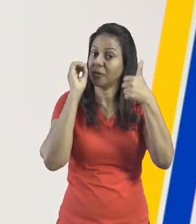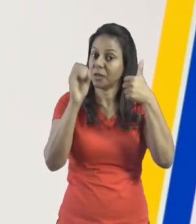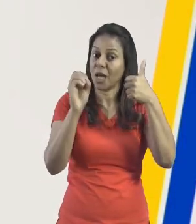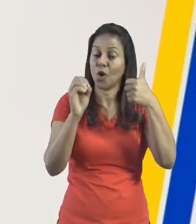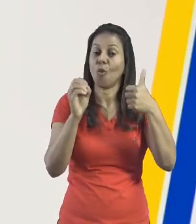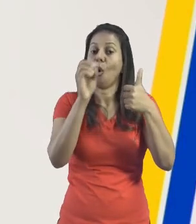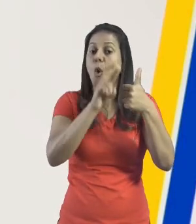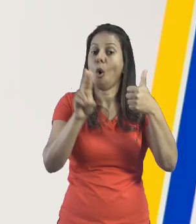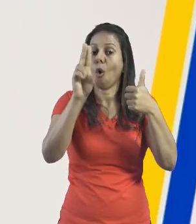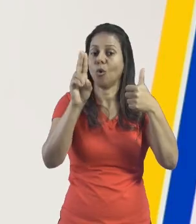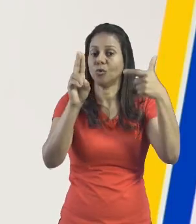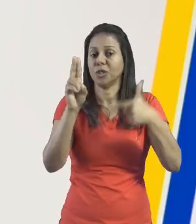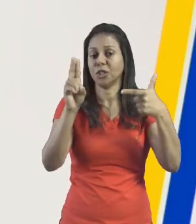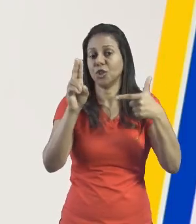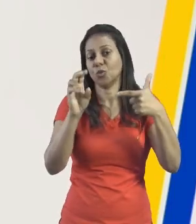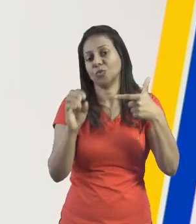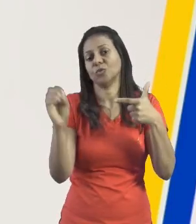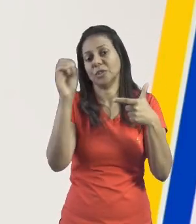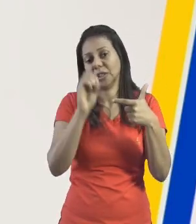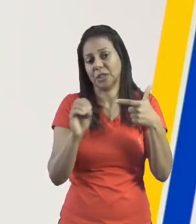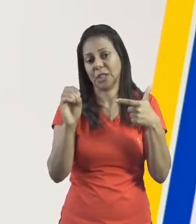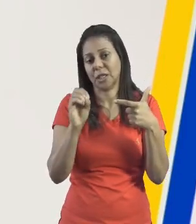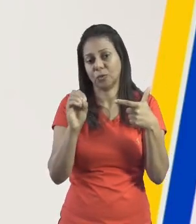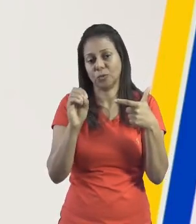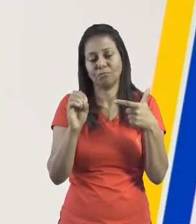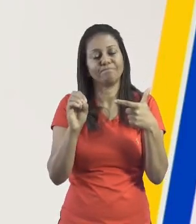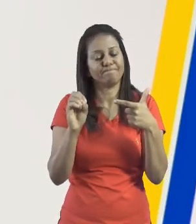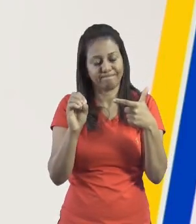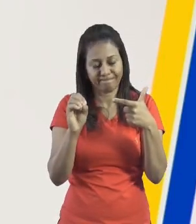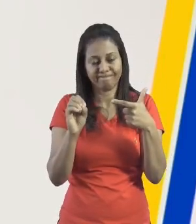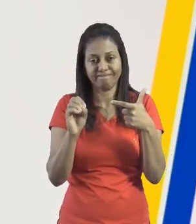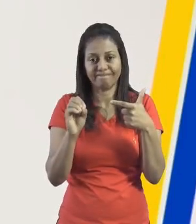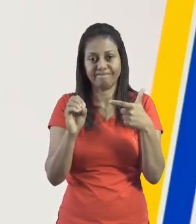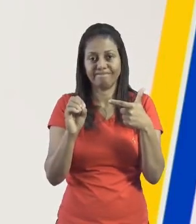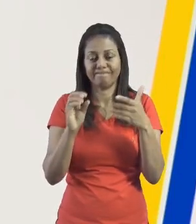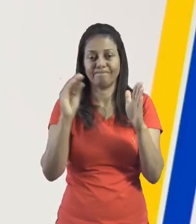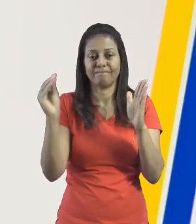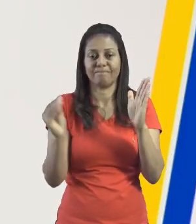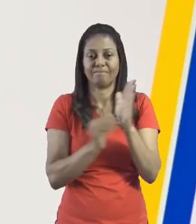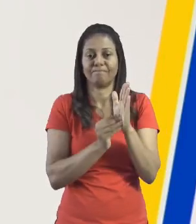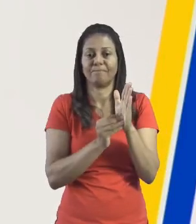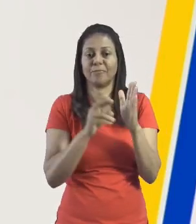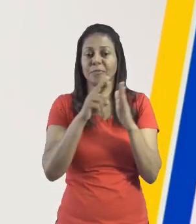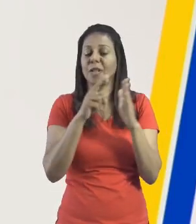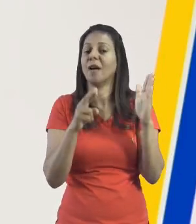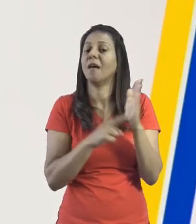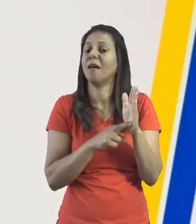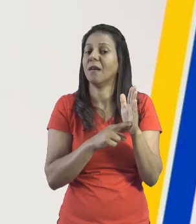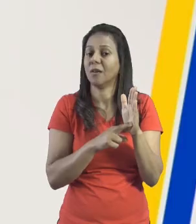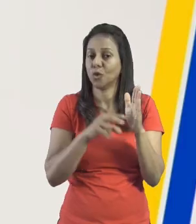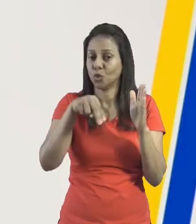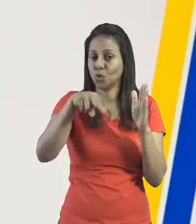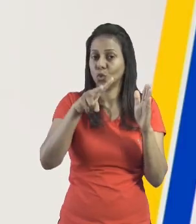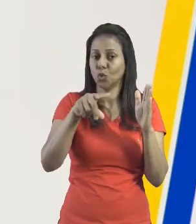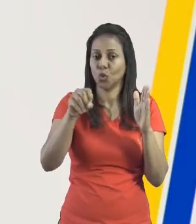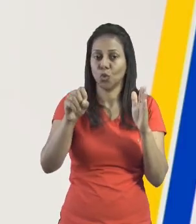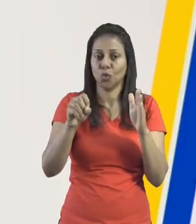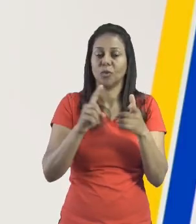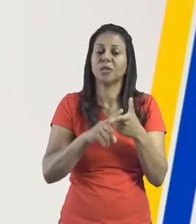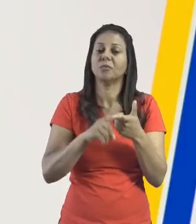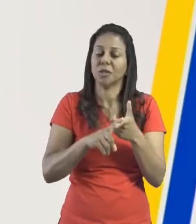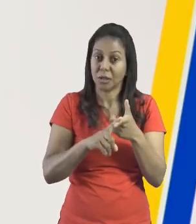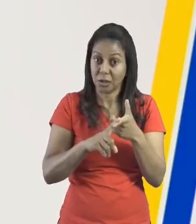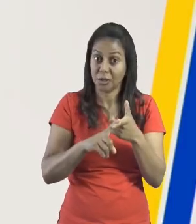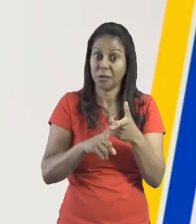zero, ou o segundo fator vai ser zero, aplicando a propriedade do produto nulo. Nesse